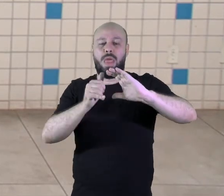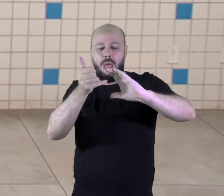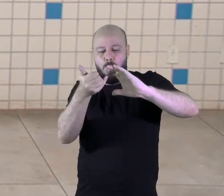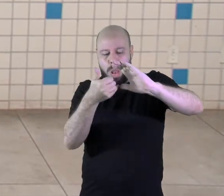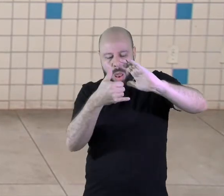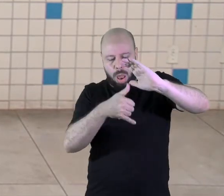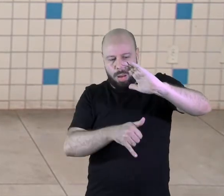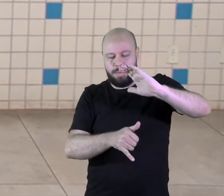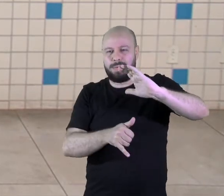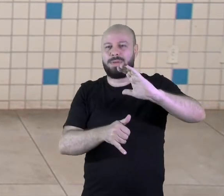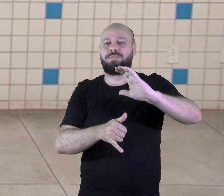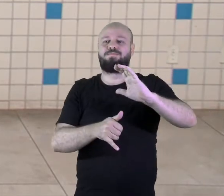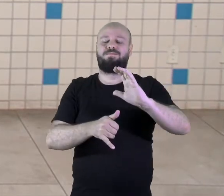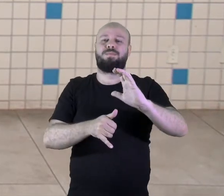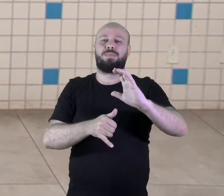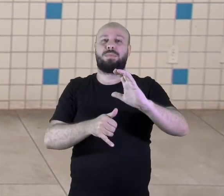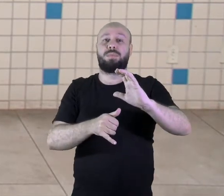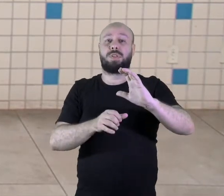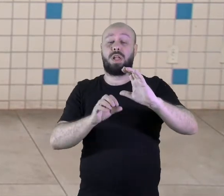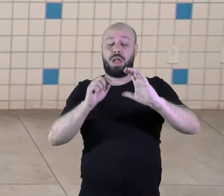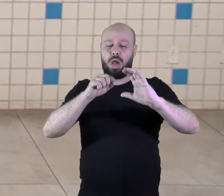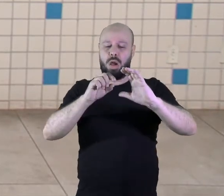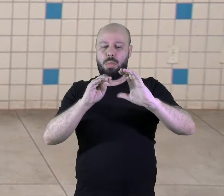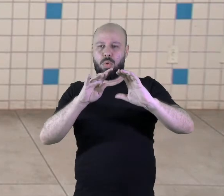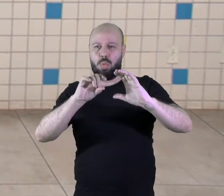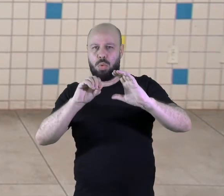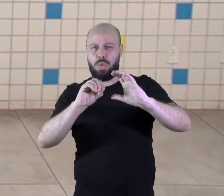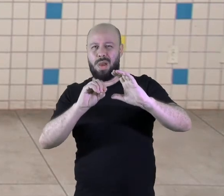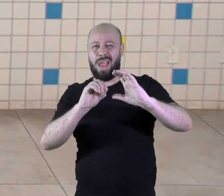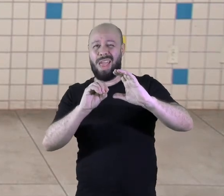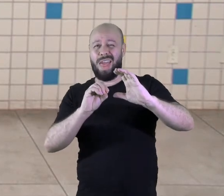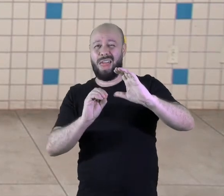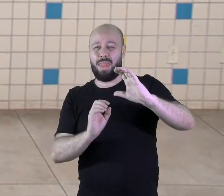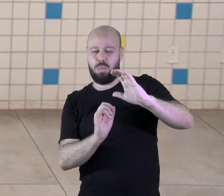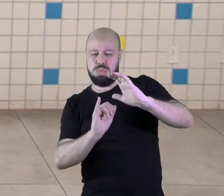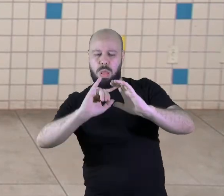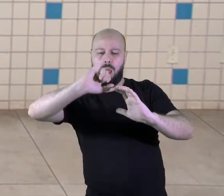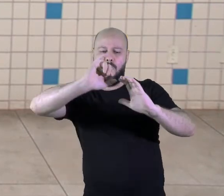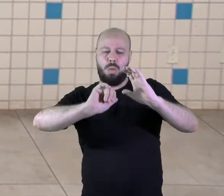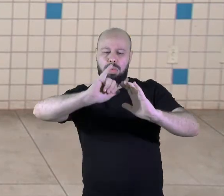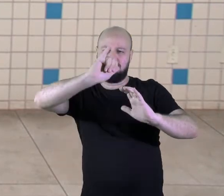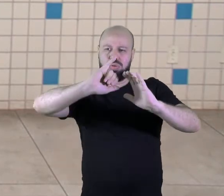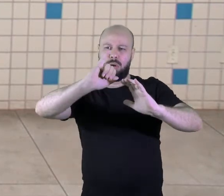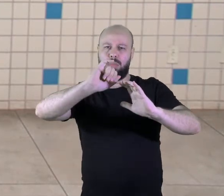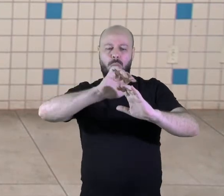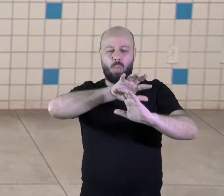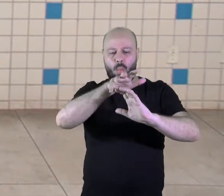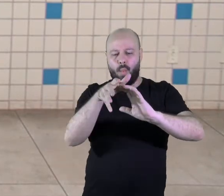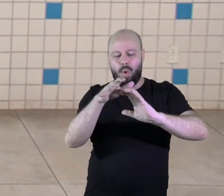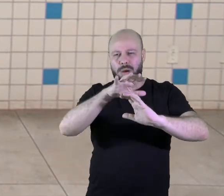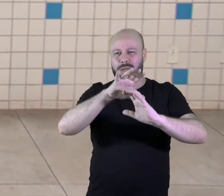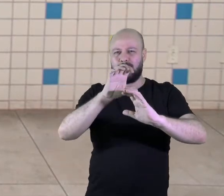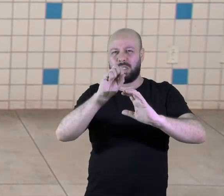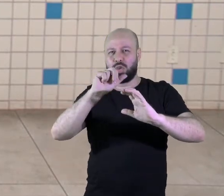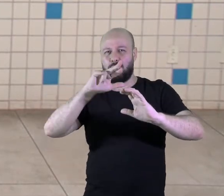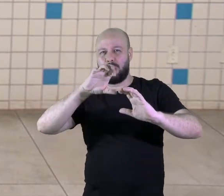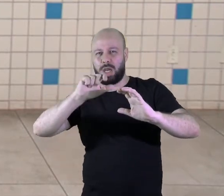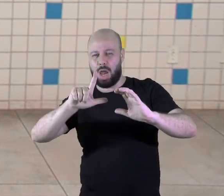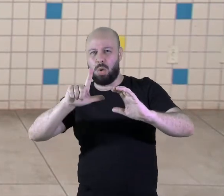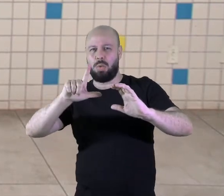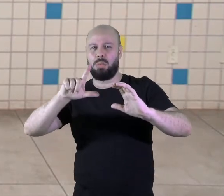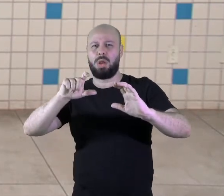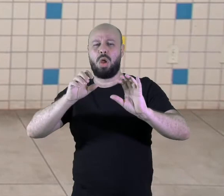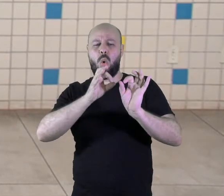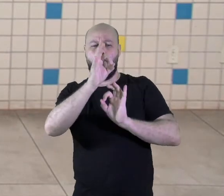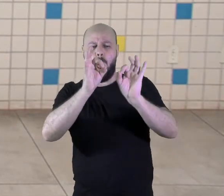ao bulbo, do bulbo até o córtex cerebral. E nós temos o córtex sensorial, que coordena